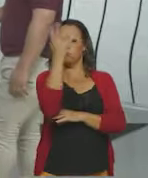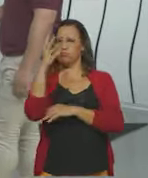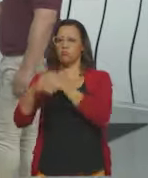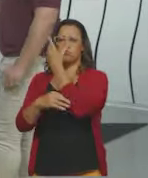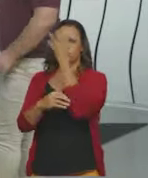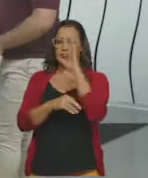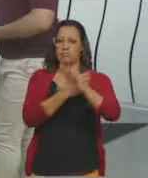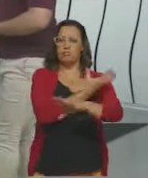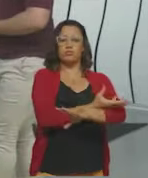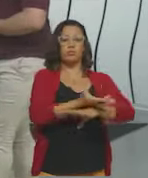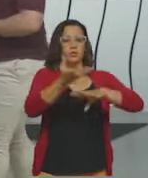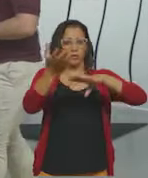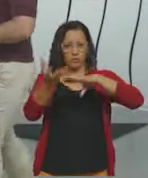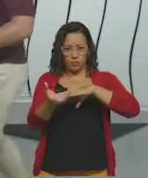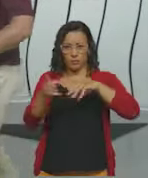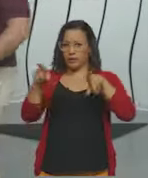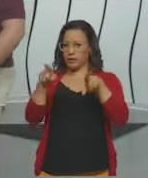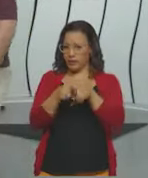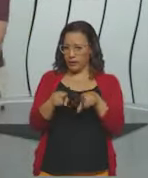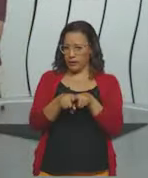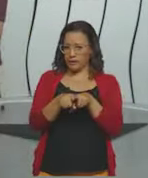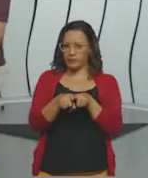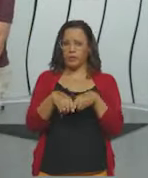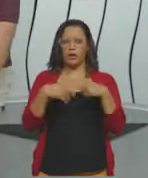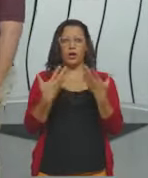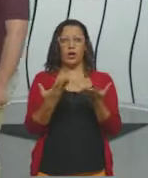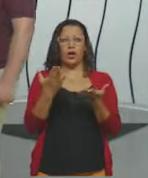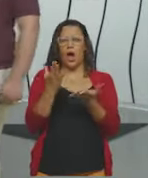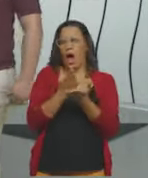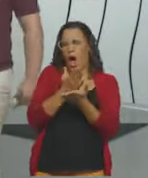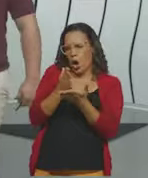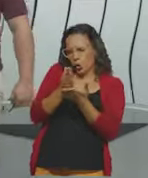socioambiental. Então, olha, são alguns